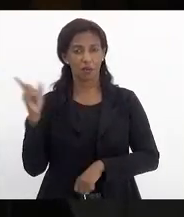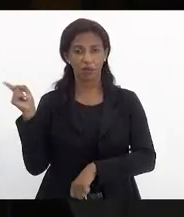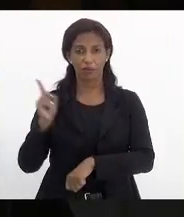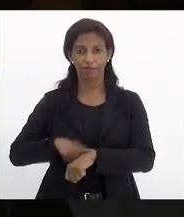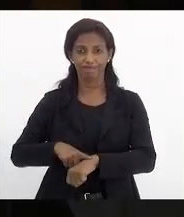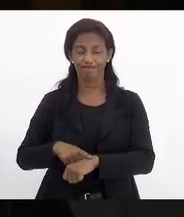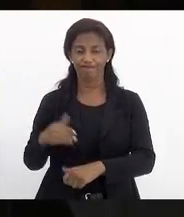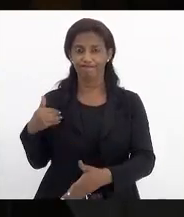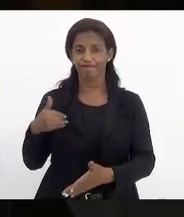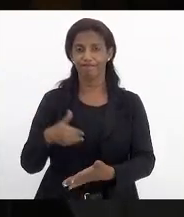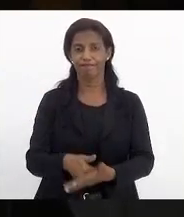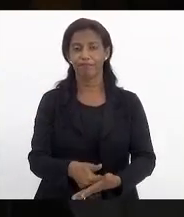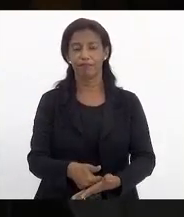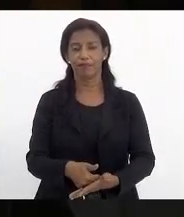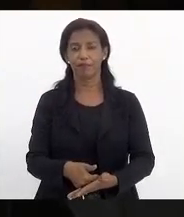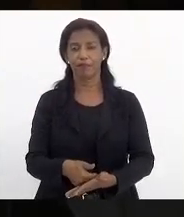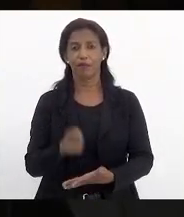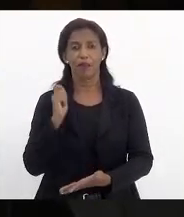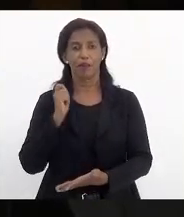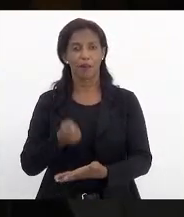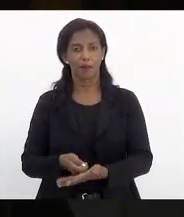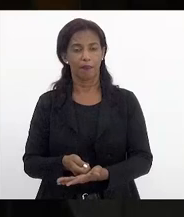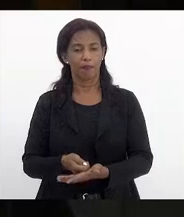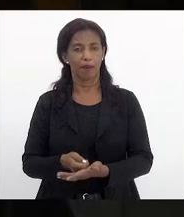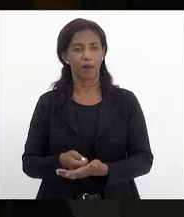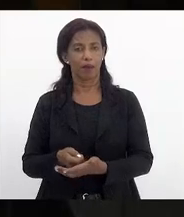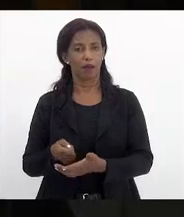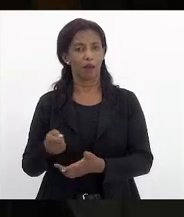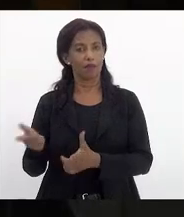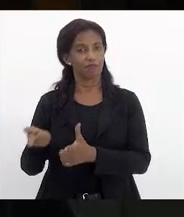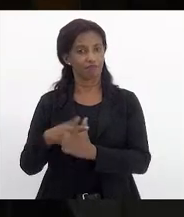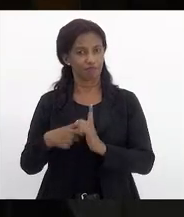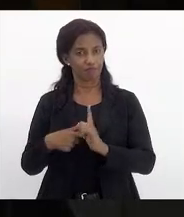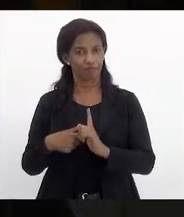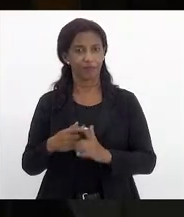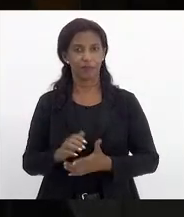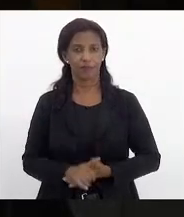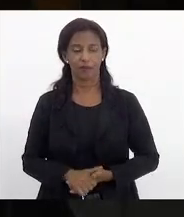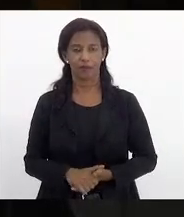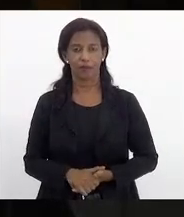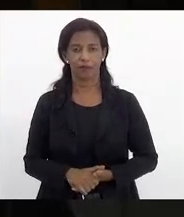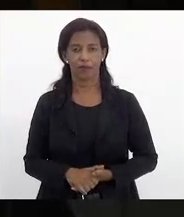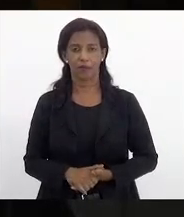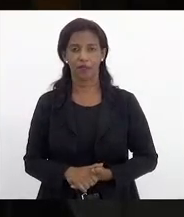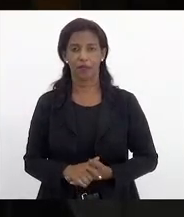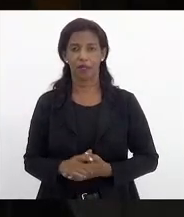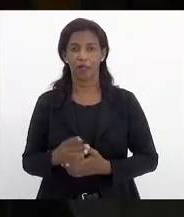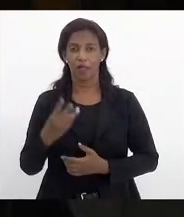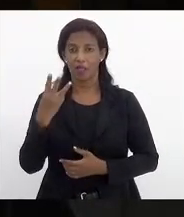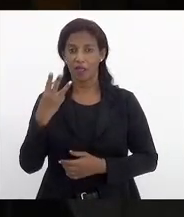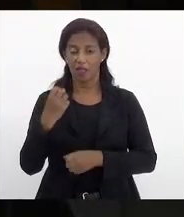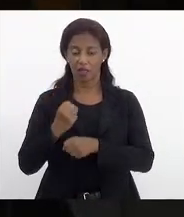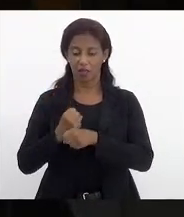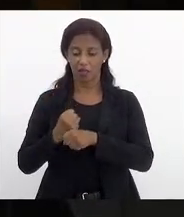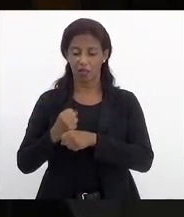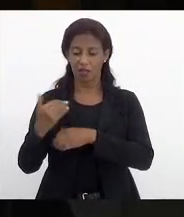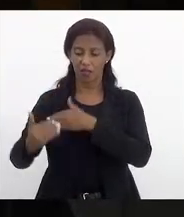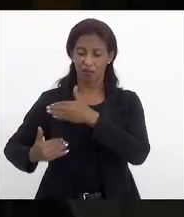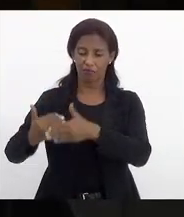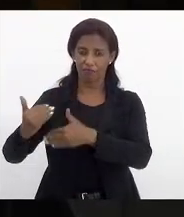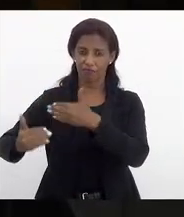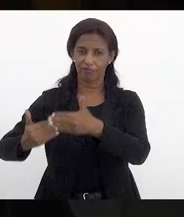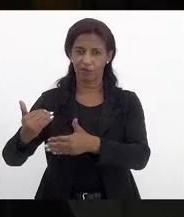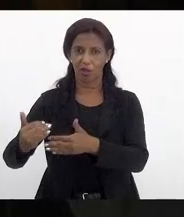imediato pagar o serviço da dívida e que nos próximos 3 anos